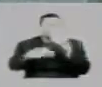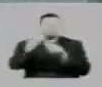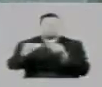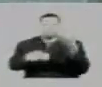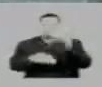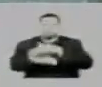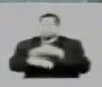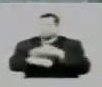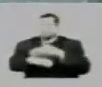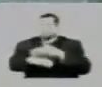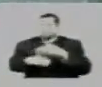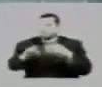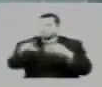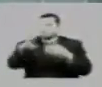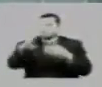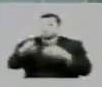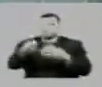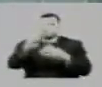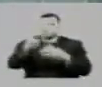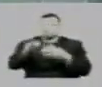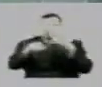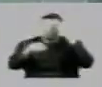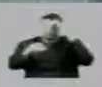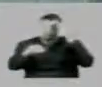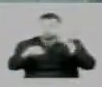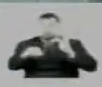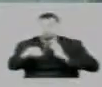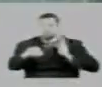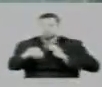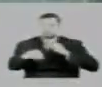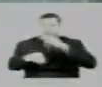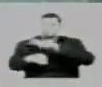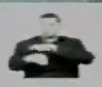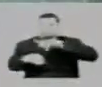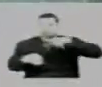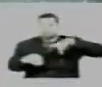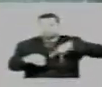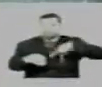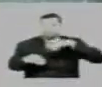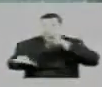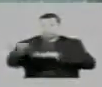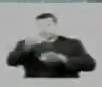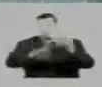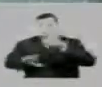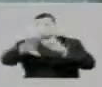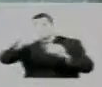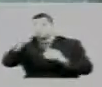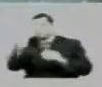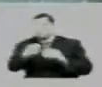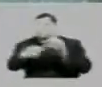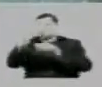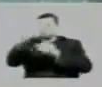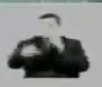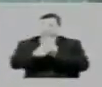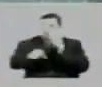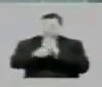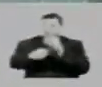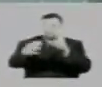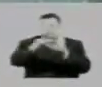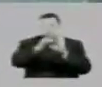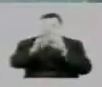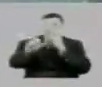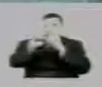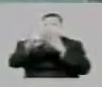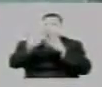e que virará um elefante branco, segundo o entendimento técnico do Ministério Público Federal, da Controladoria e do Tribunal de Contas da